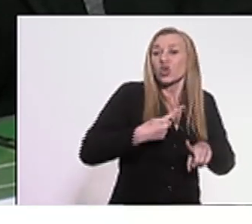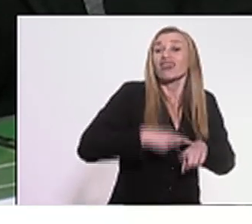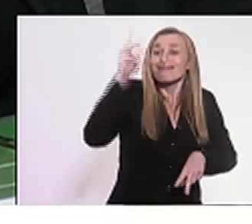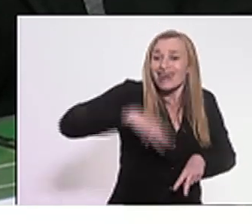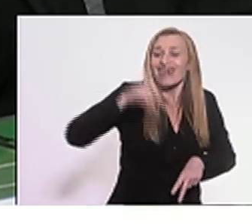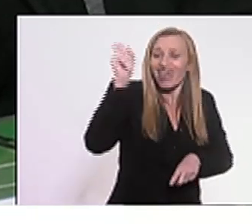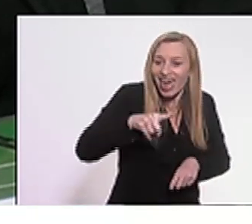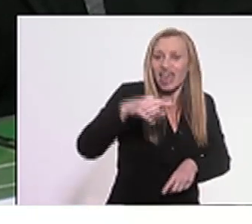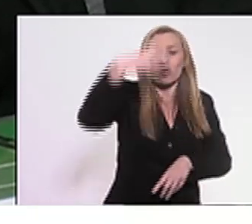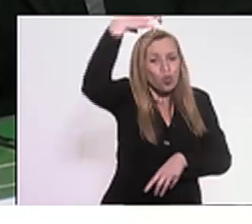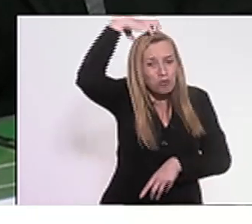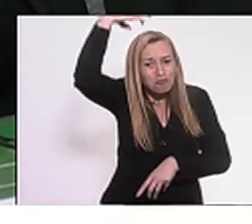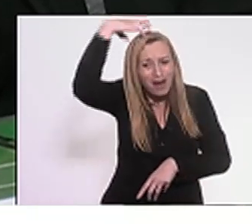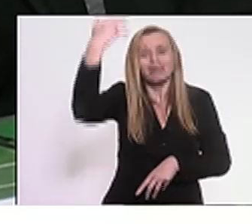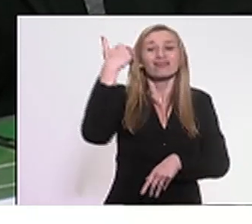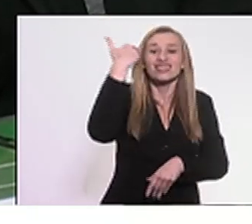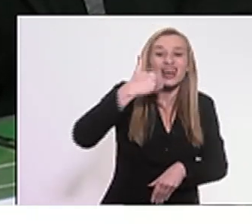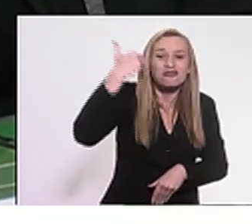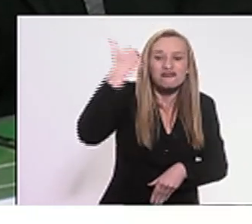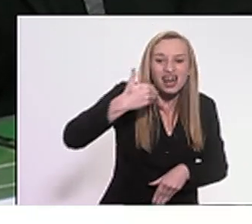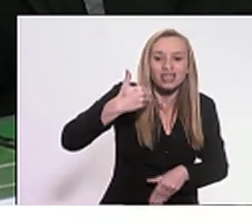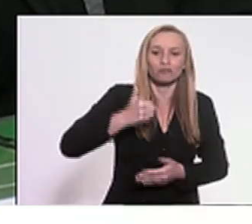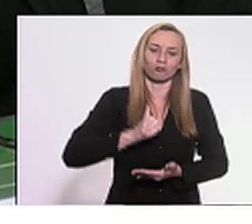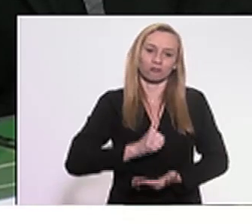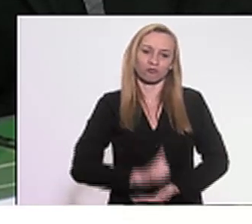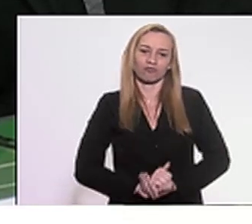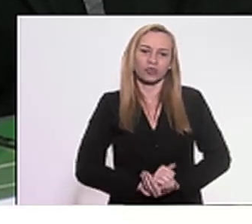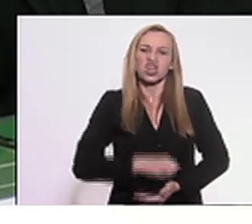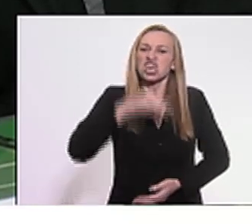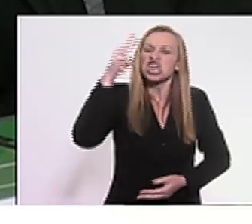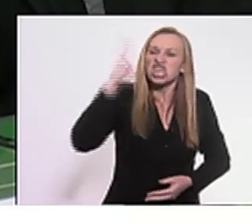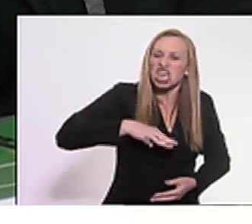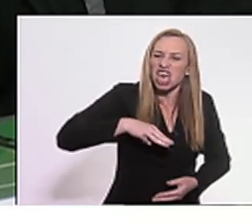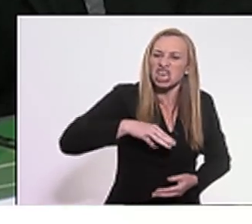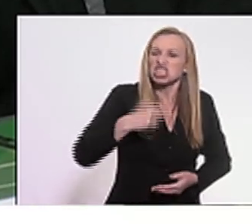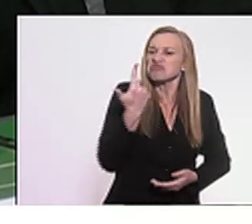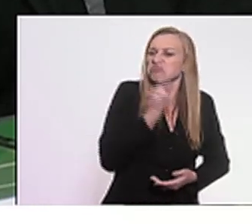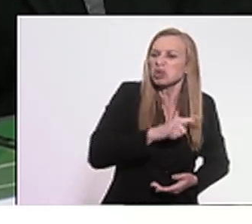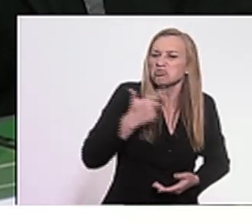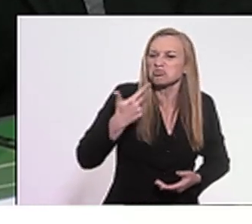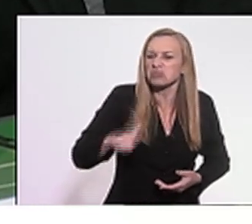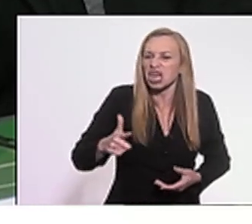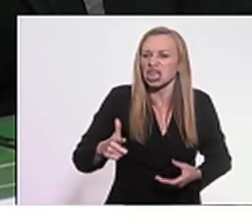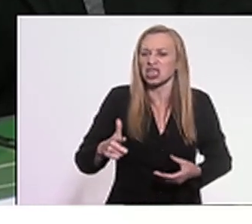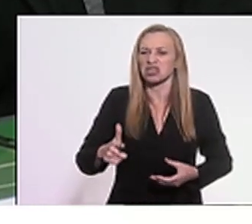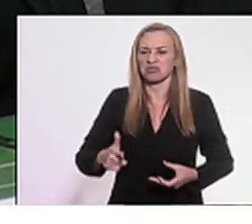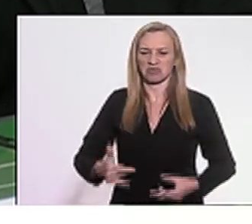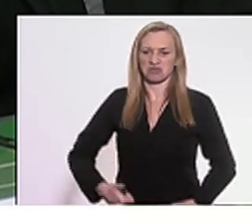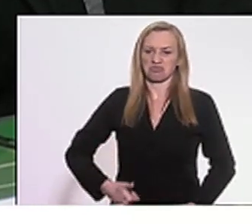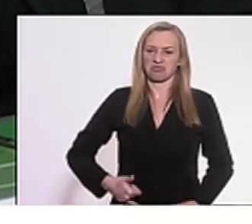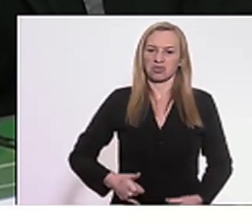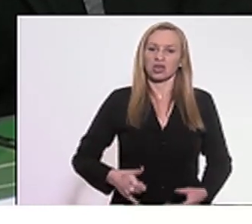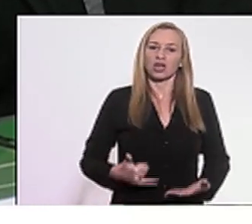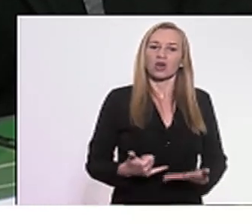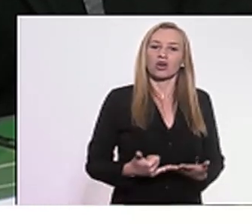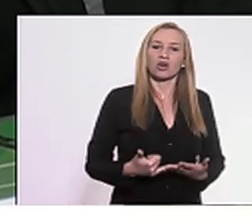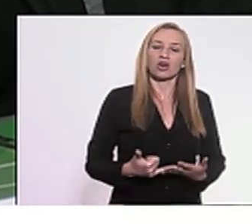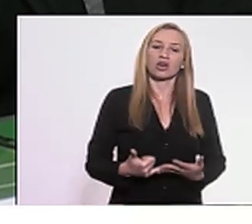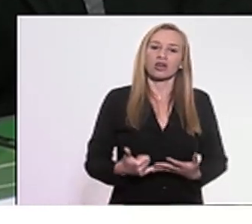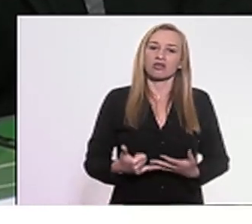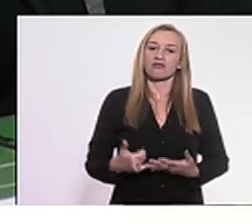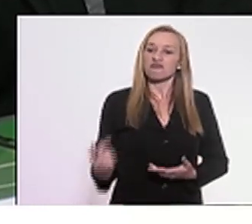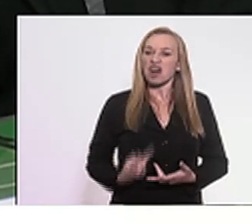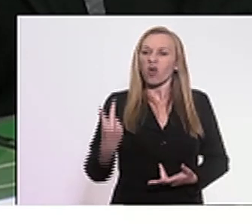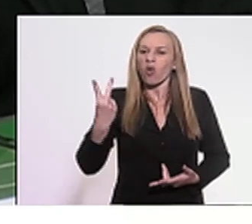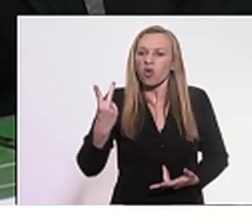culpado, quem é canalha, quem não tem escrúpulos, quem foi condenado, não corre atrás. Não corre